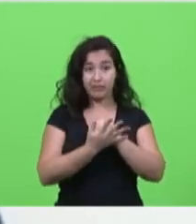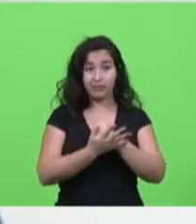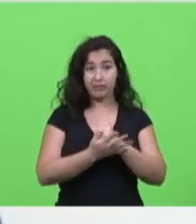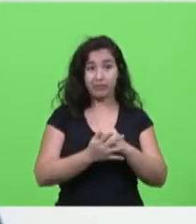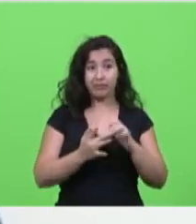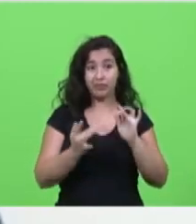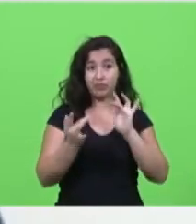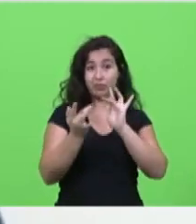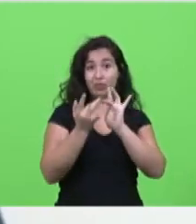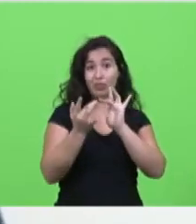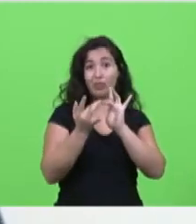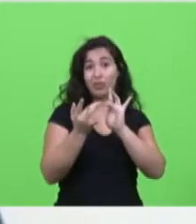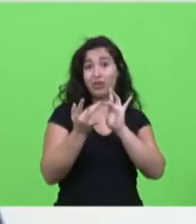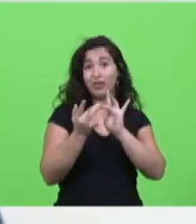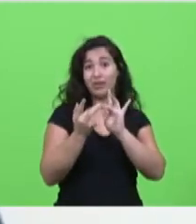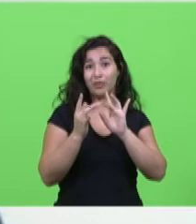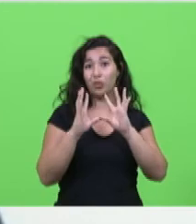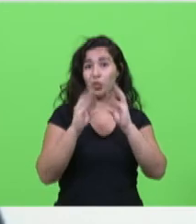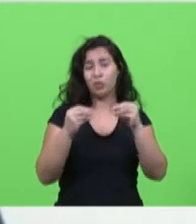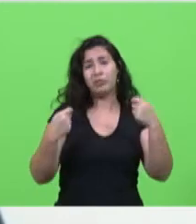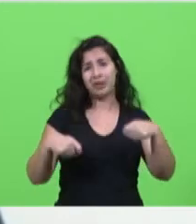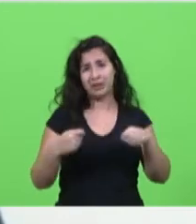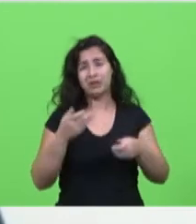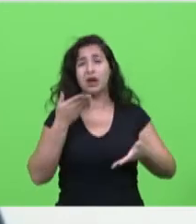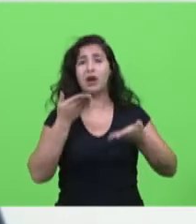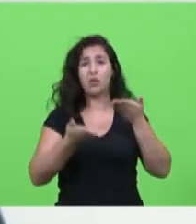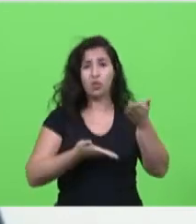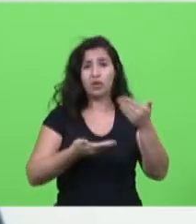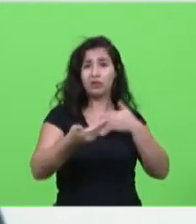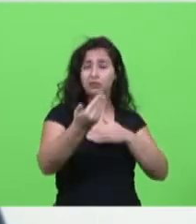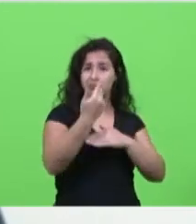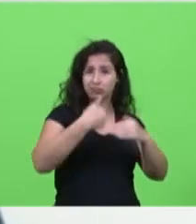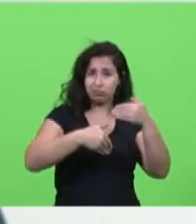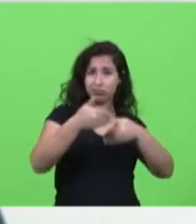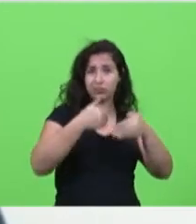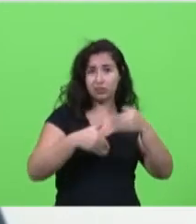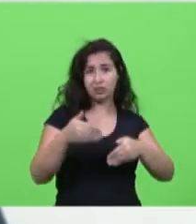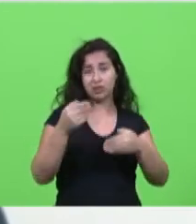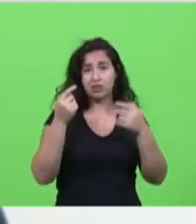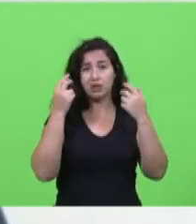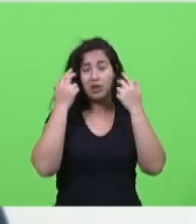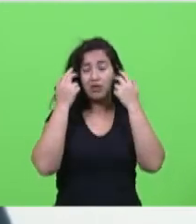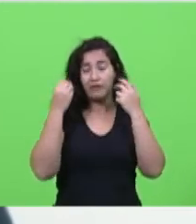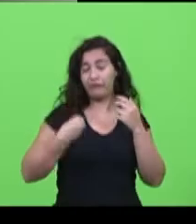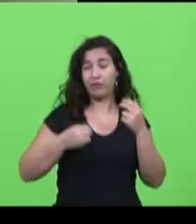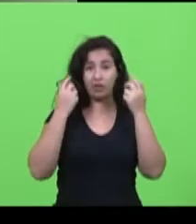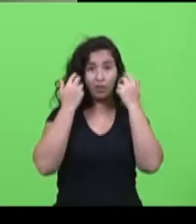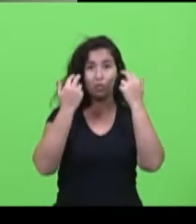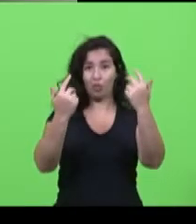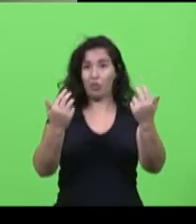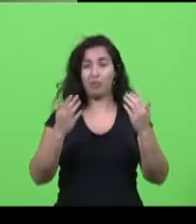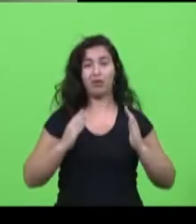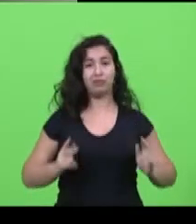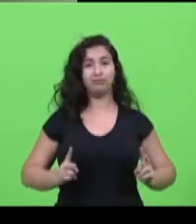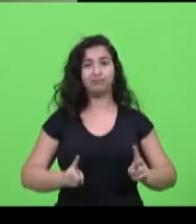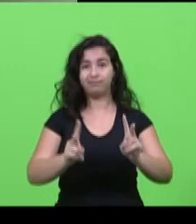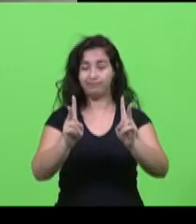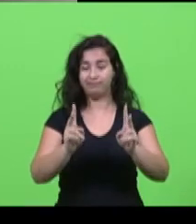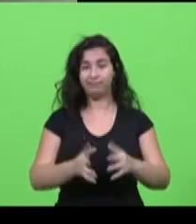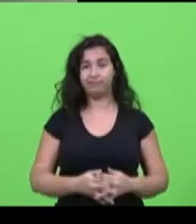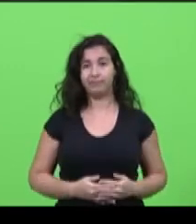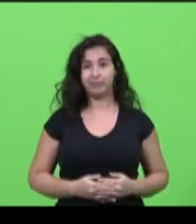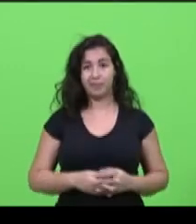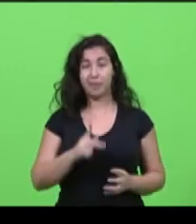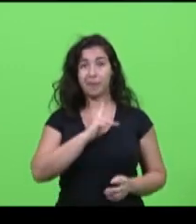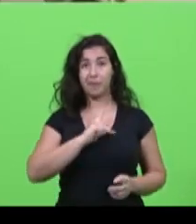normal a gente ter certos cuidados e continuar a nossa vida no dia a dia. Portanto, seria isso, senhor presidente. Senhor